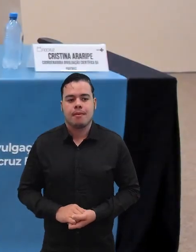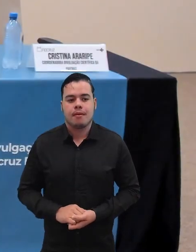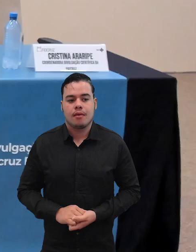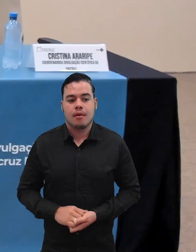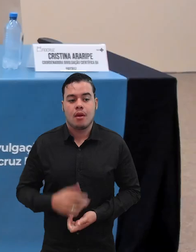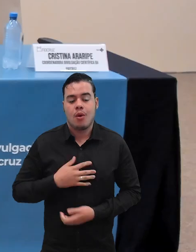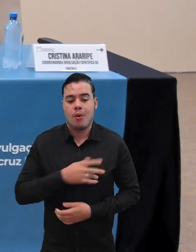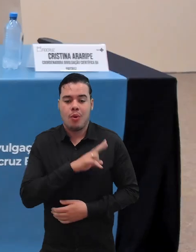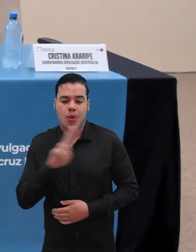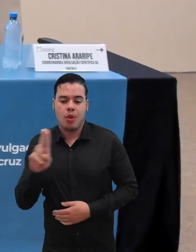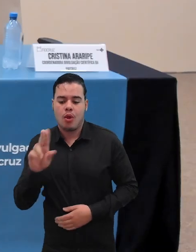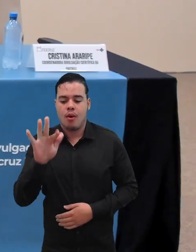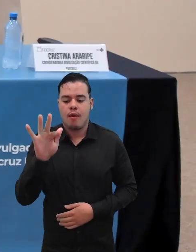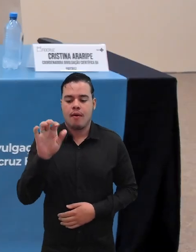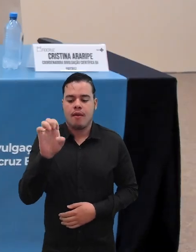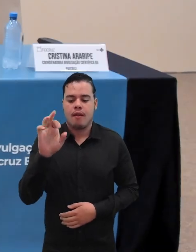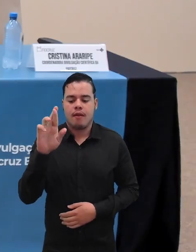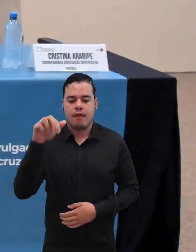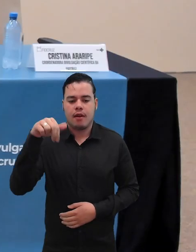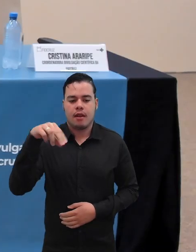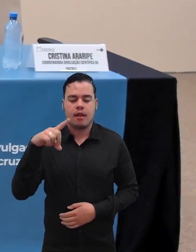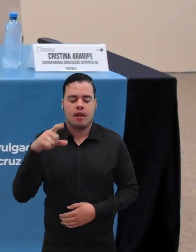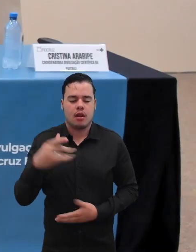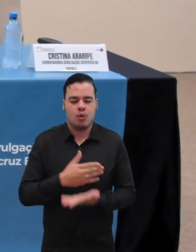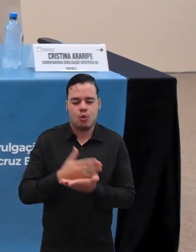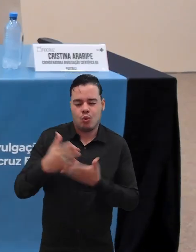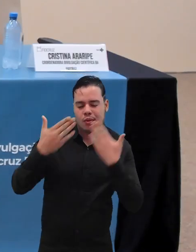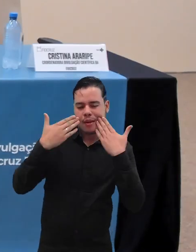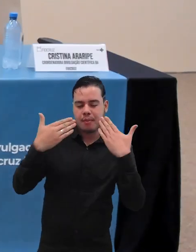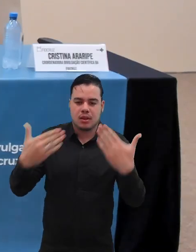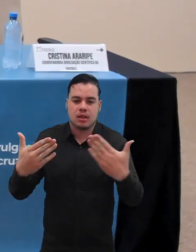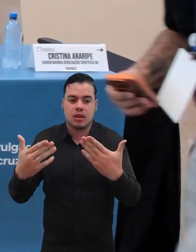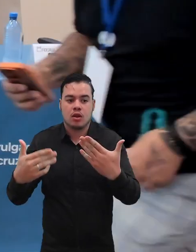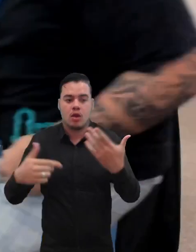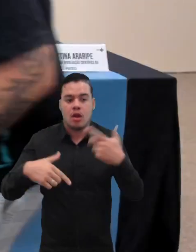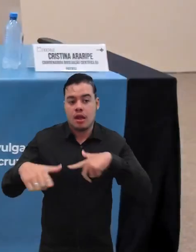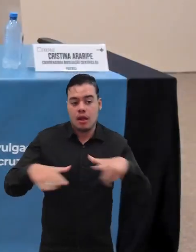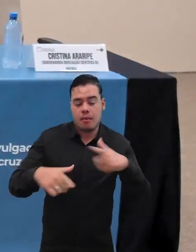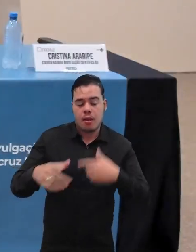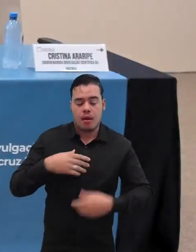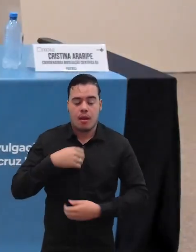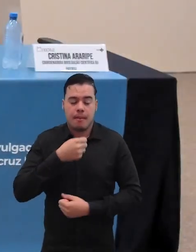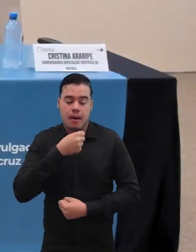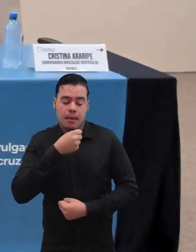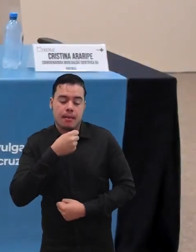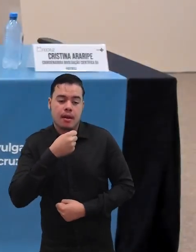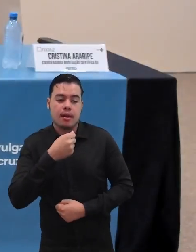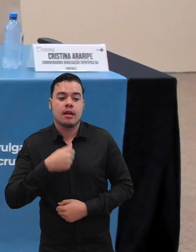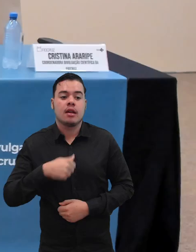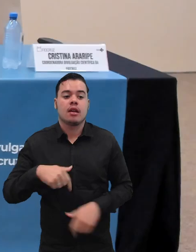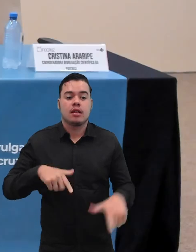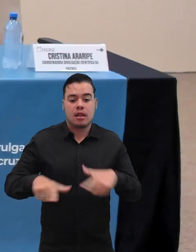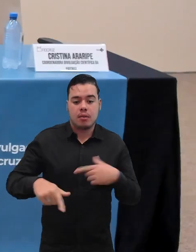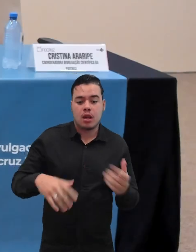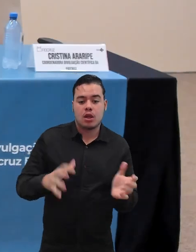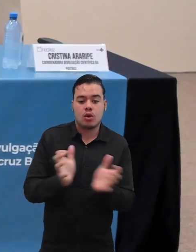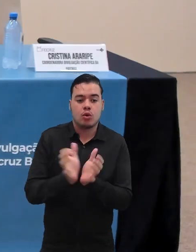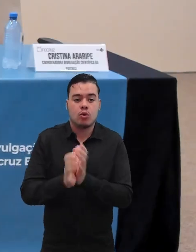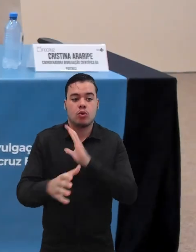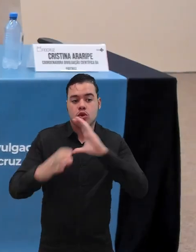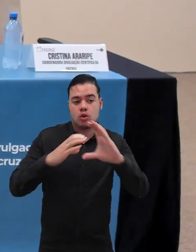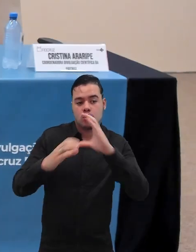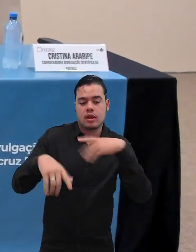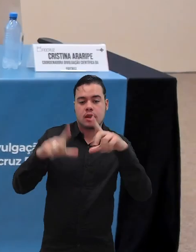Eu sou a Fernanda, vou começar me apresentando. Sou jornalista, trabalho aqui na assessoria de comunicação da Fiocruz